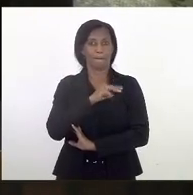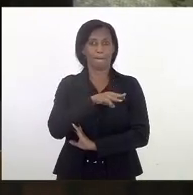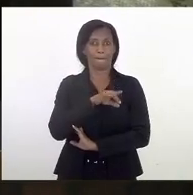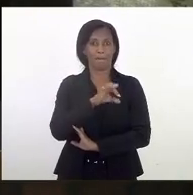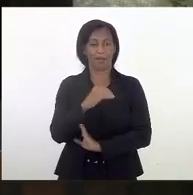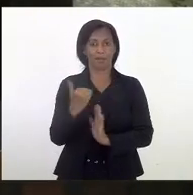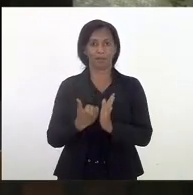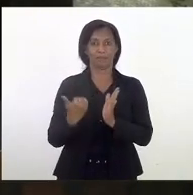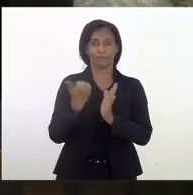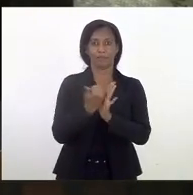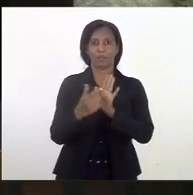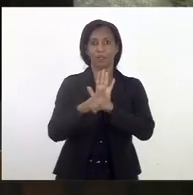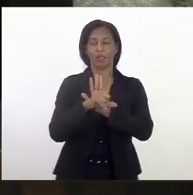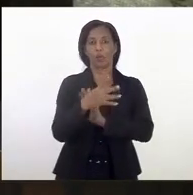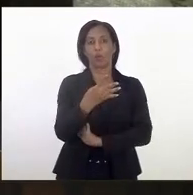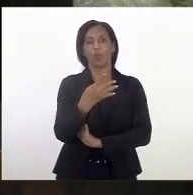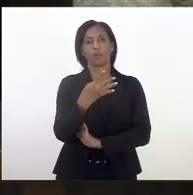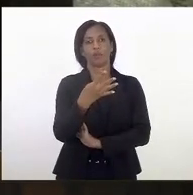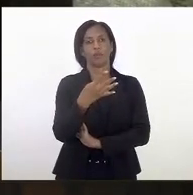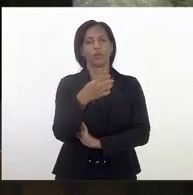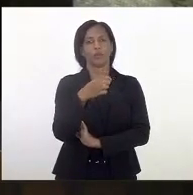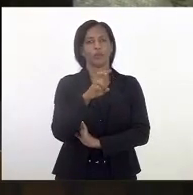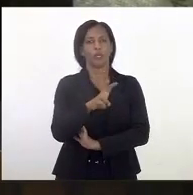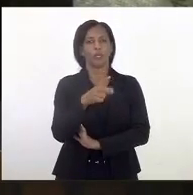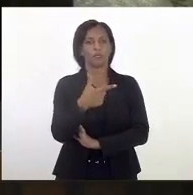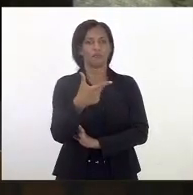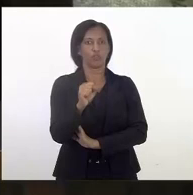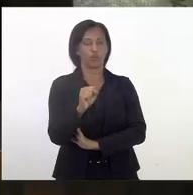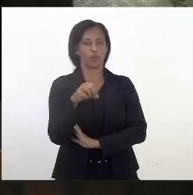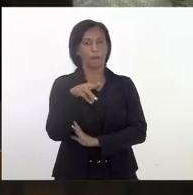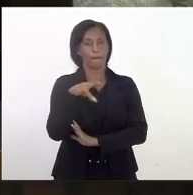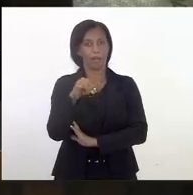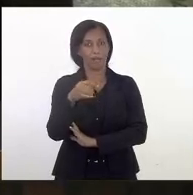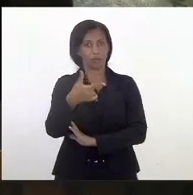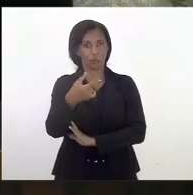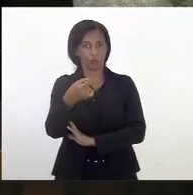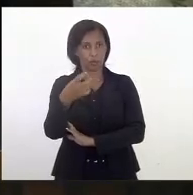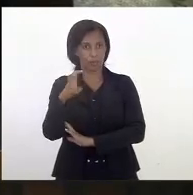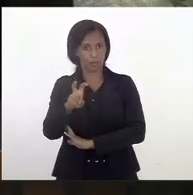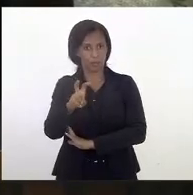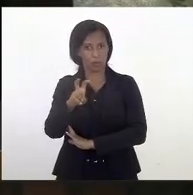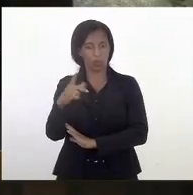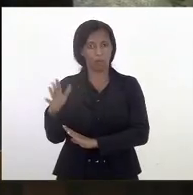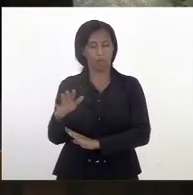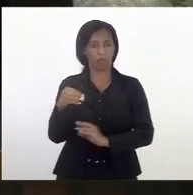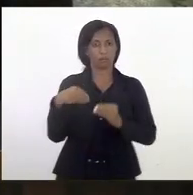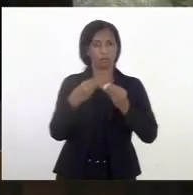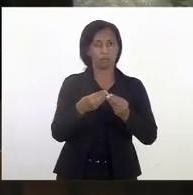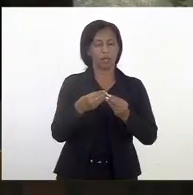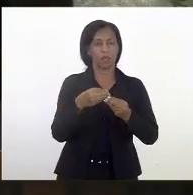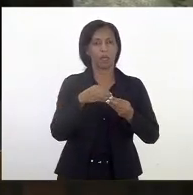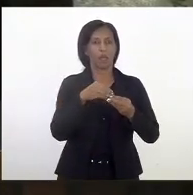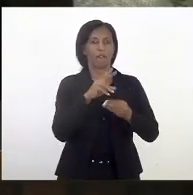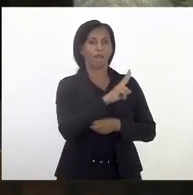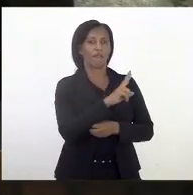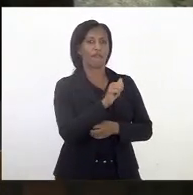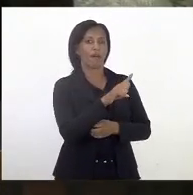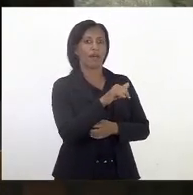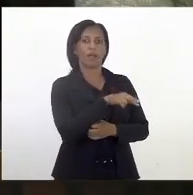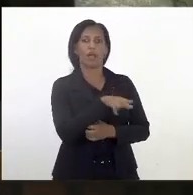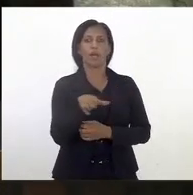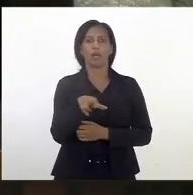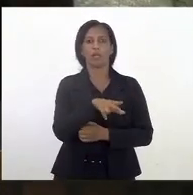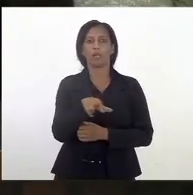a lei 4.528 de 28 de Março 2005 para dispor sobre a reserva de vaga a